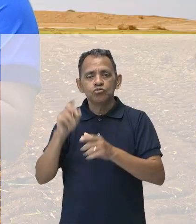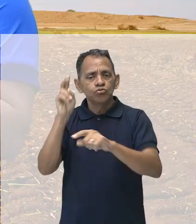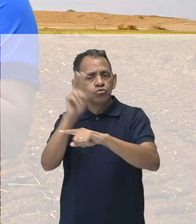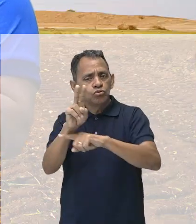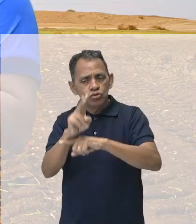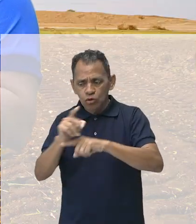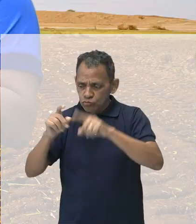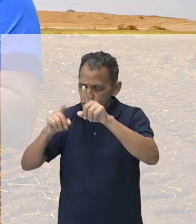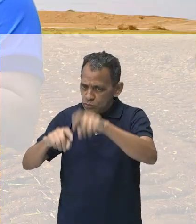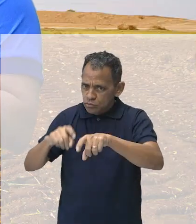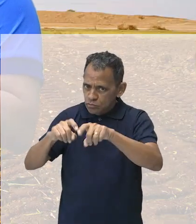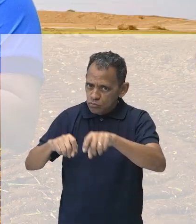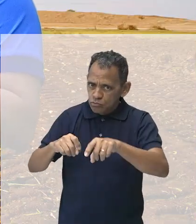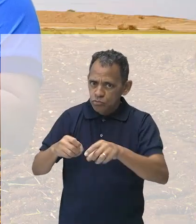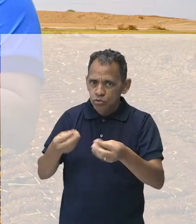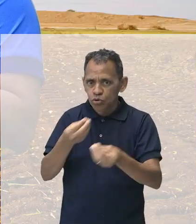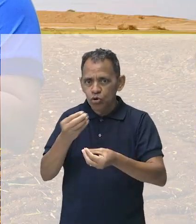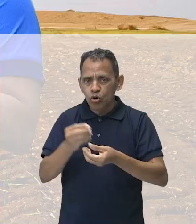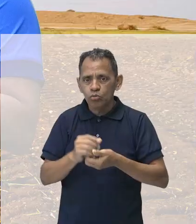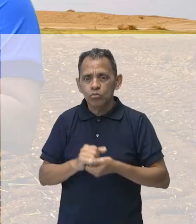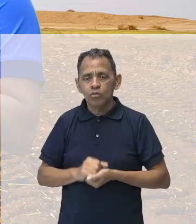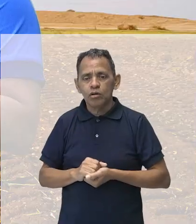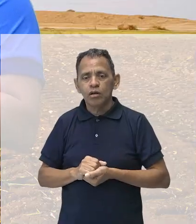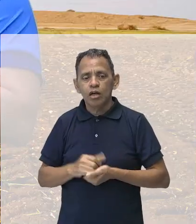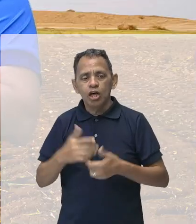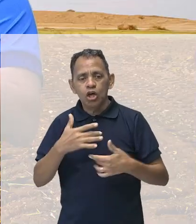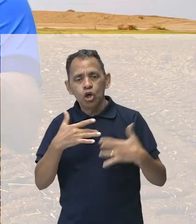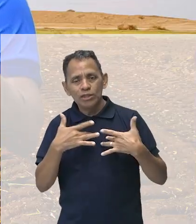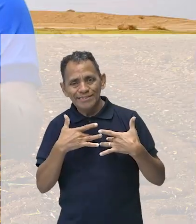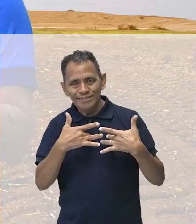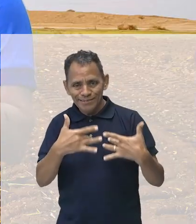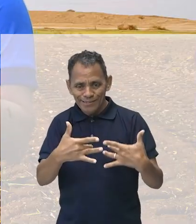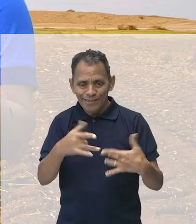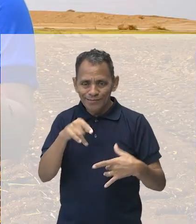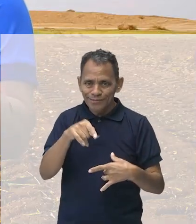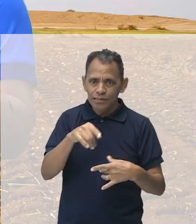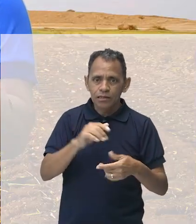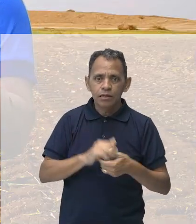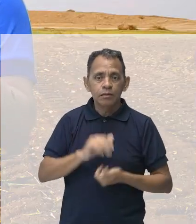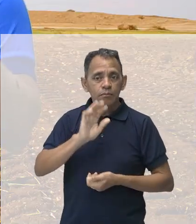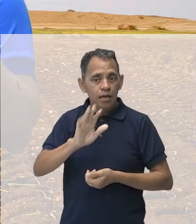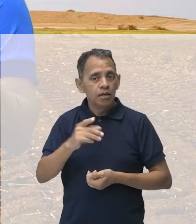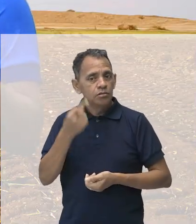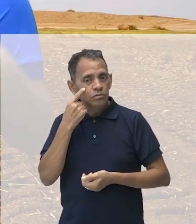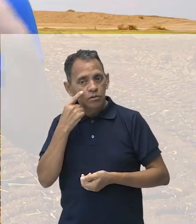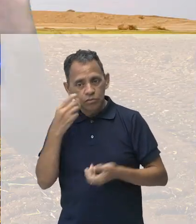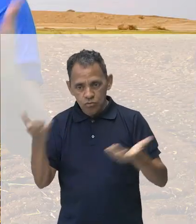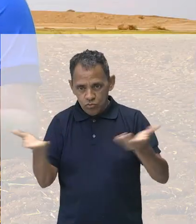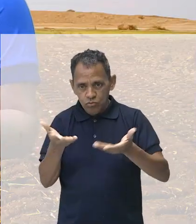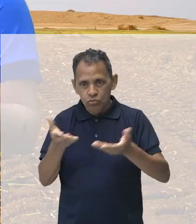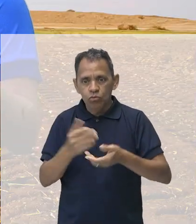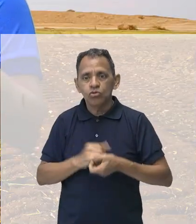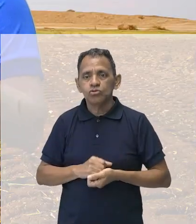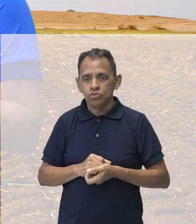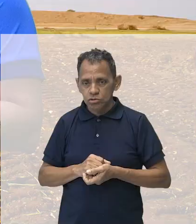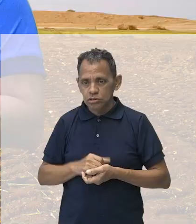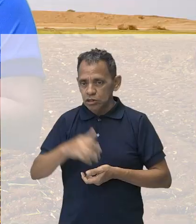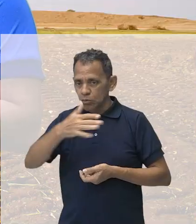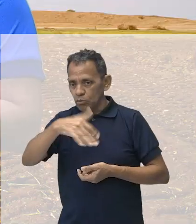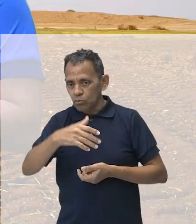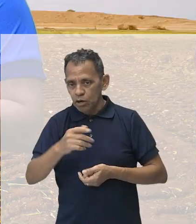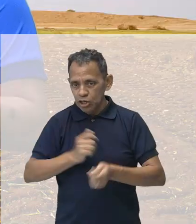como um coitadinho. Não, hoje em dia a gente observa que é um dos setores econômicos que mais crescem,